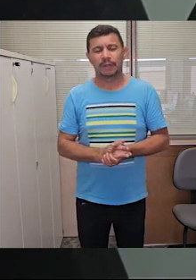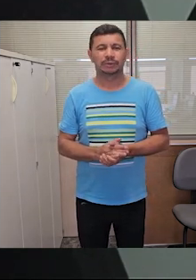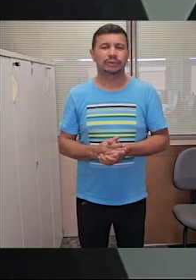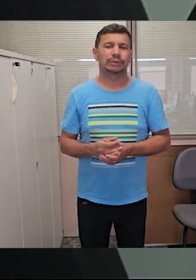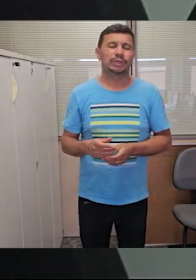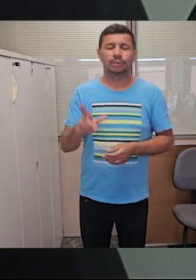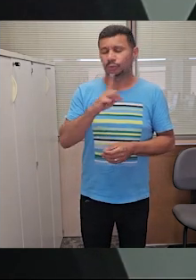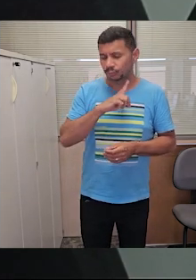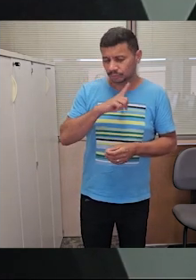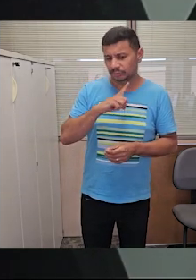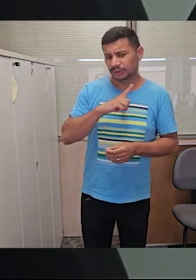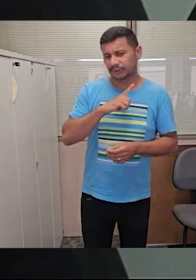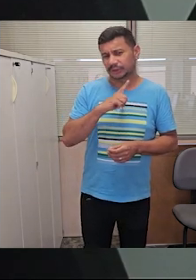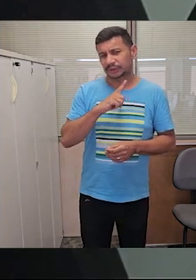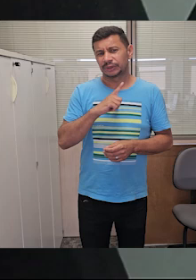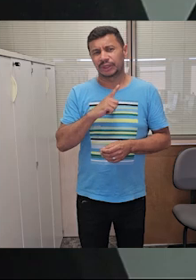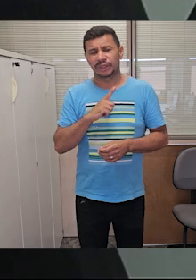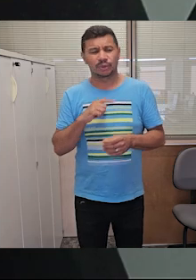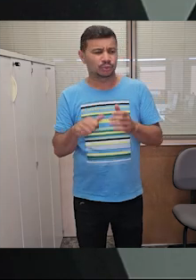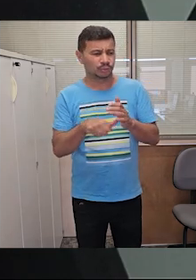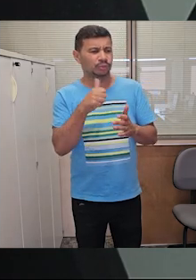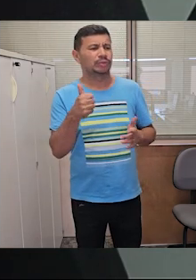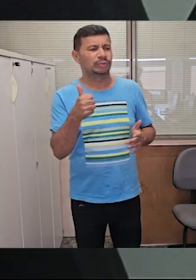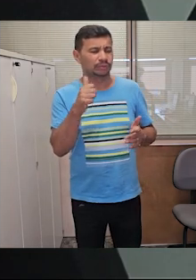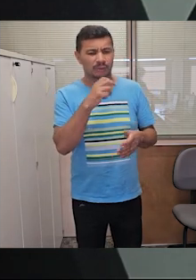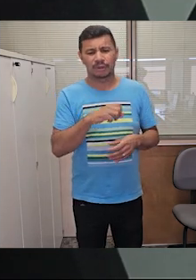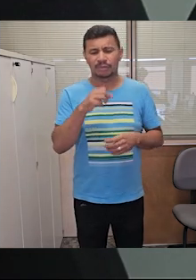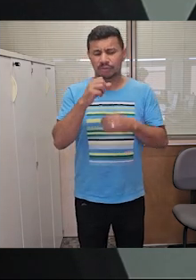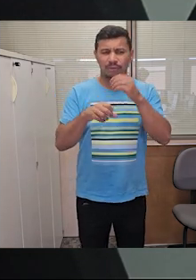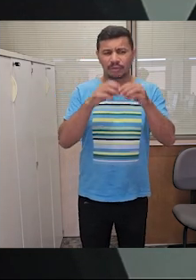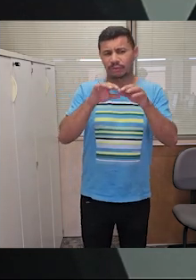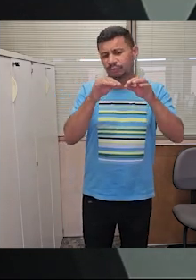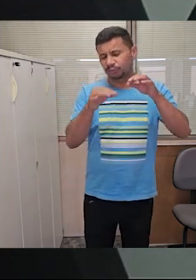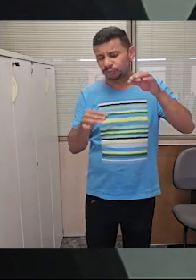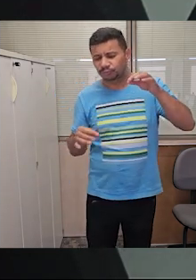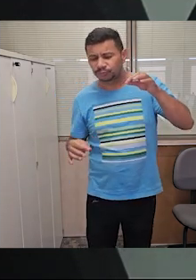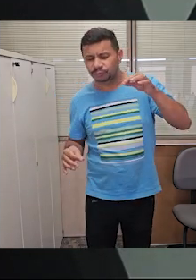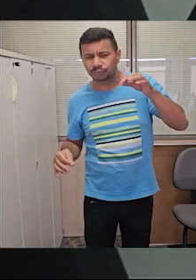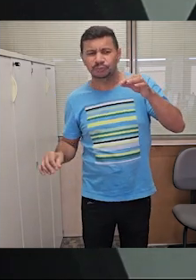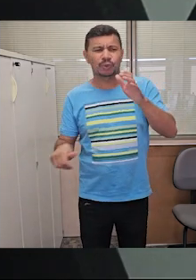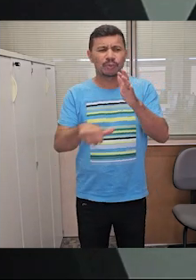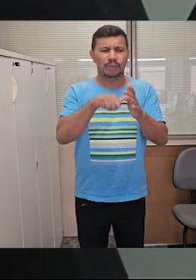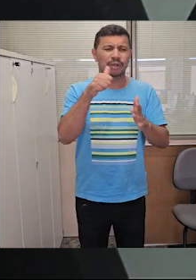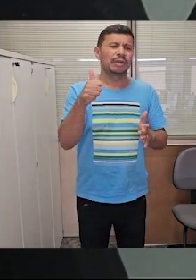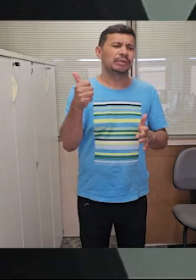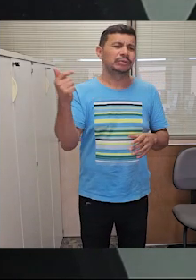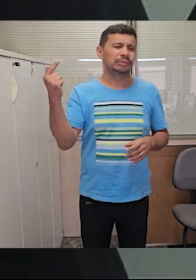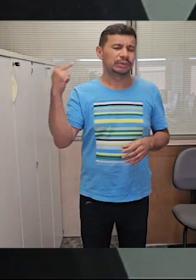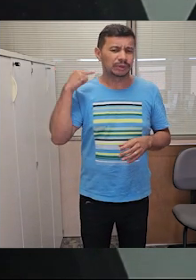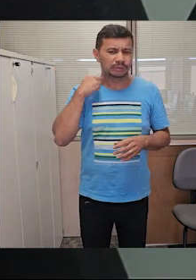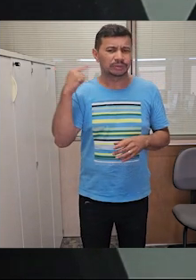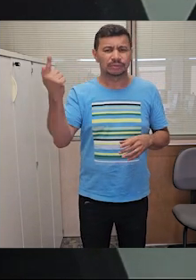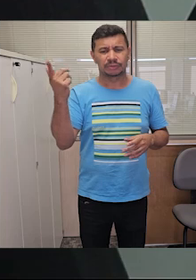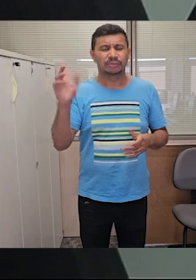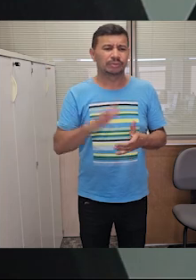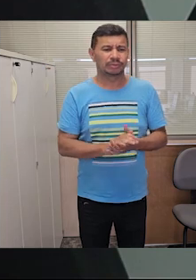Foi o principal orador aí na Praça da Sé no 1º de maio. Então, existia todo esse movimento, o